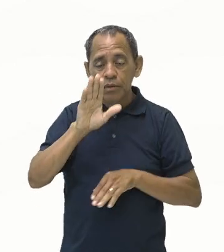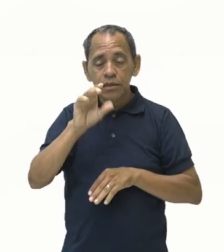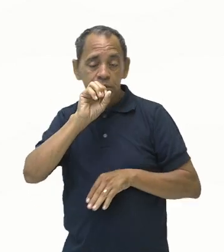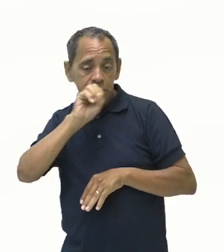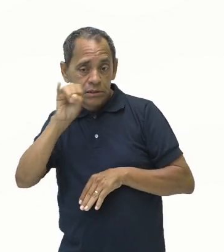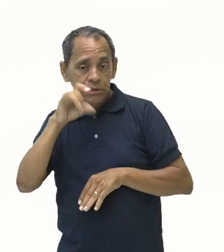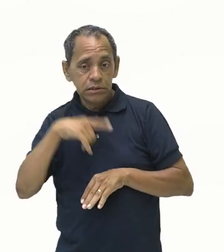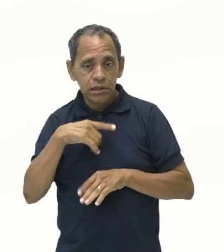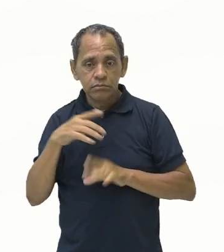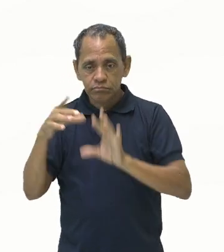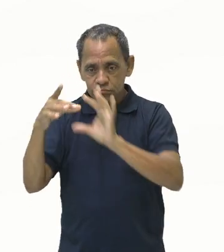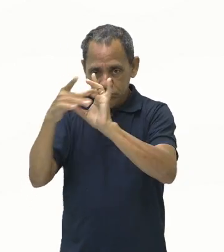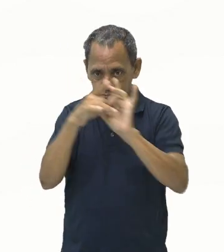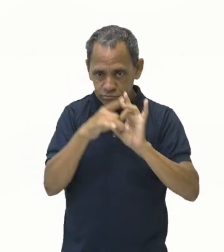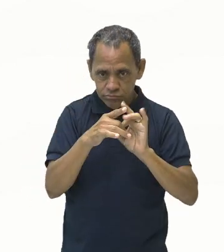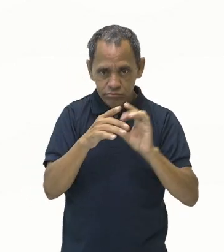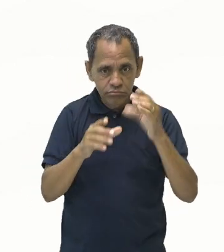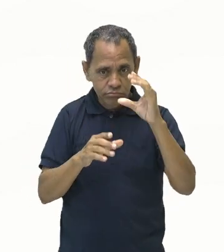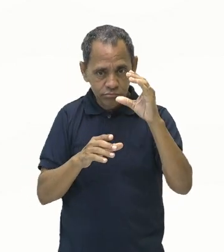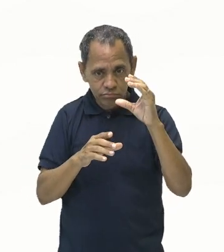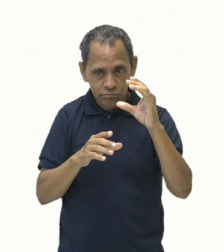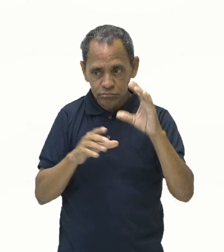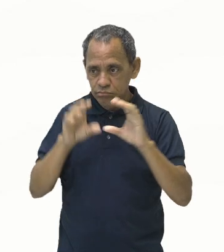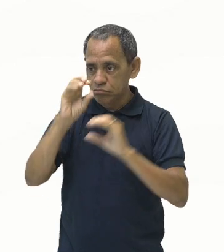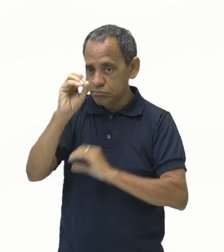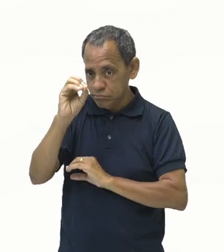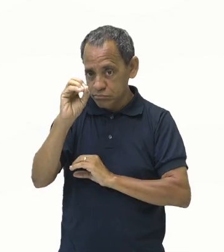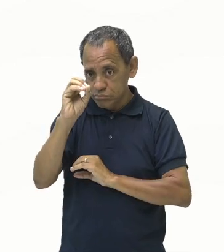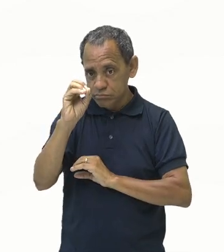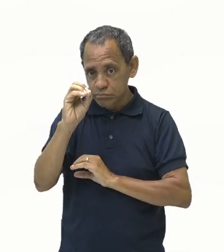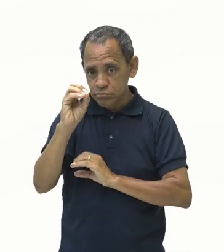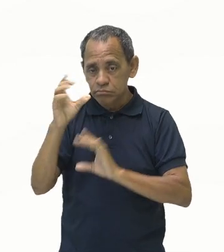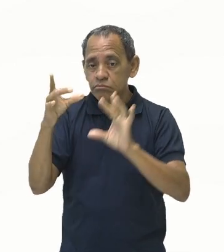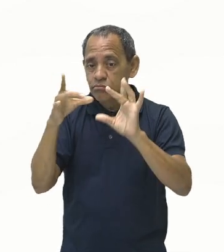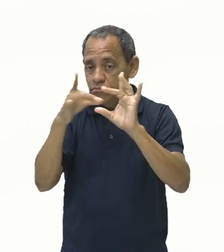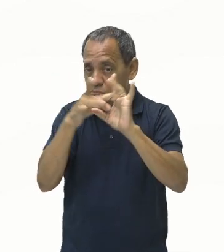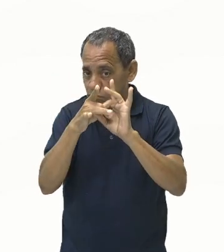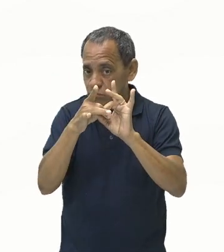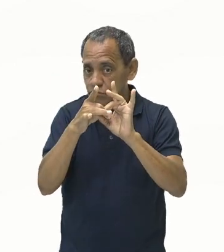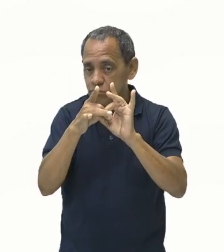carbono ligado com oxigênio que está ligado ao carbono, eu tenho